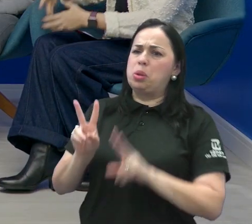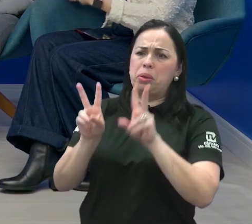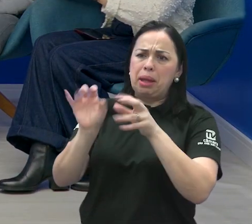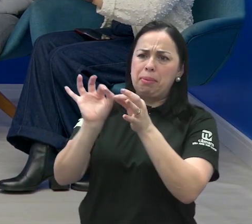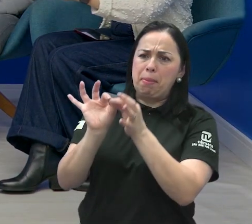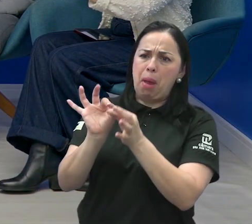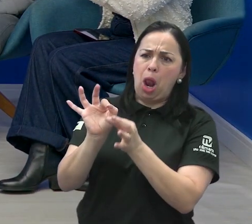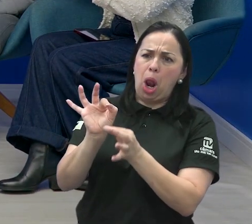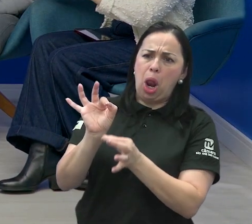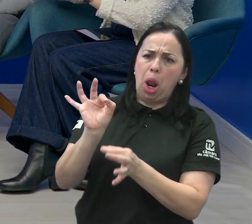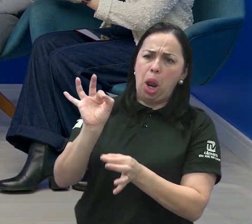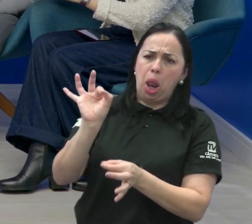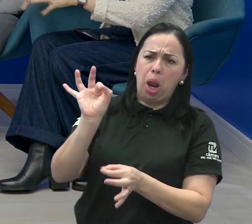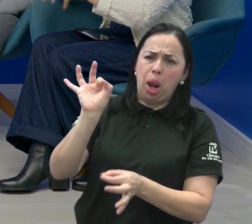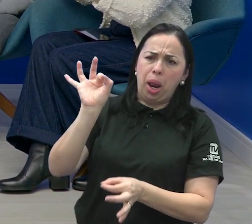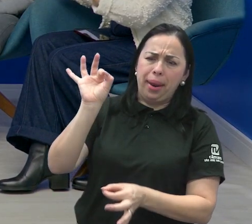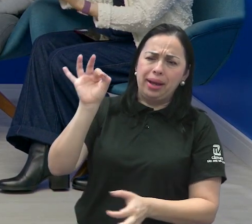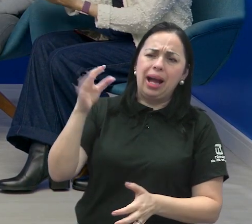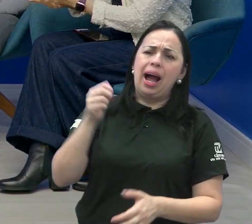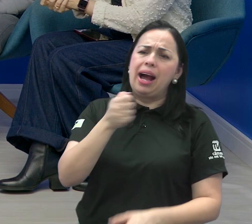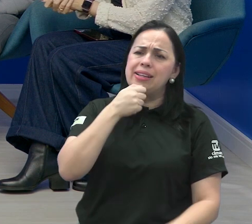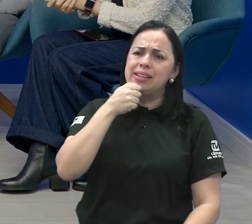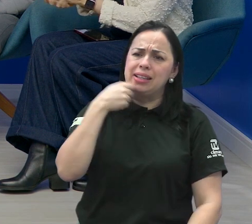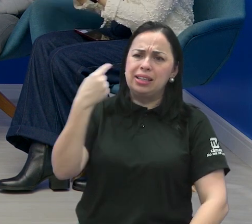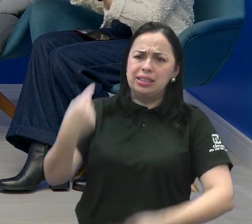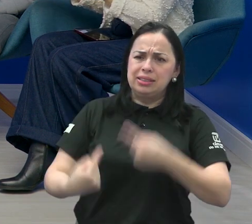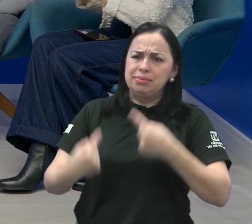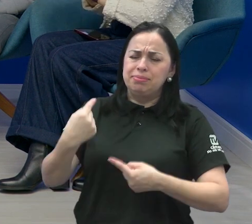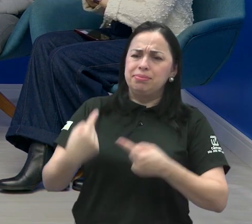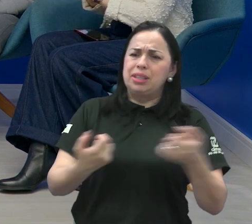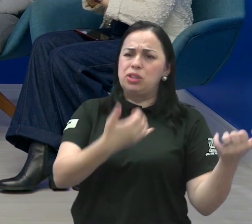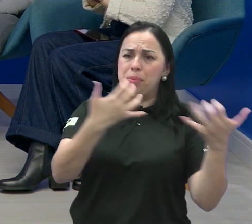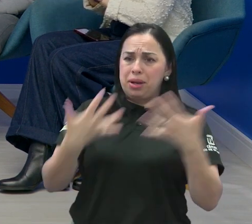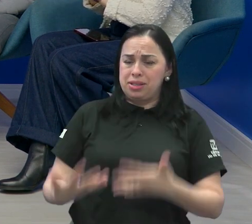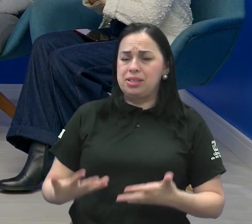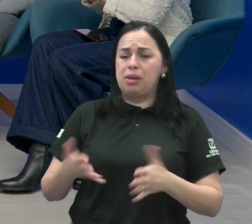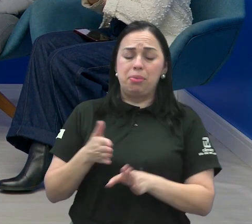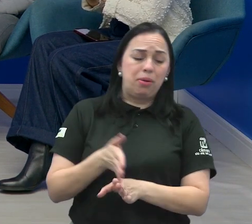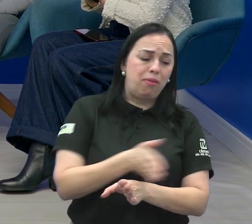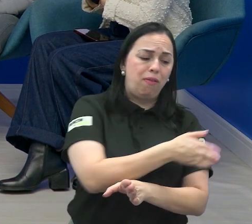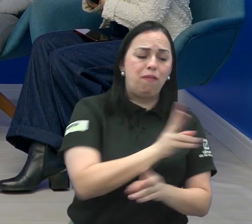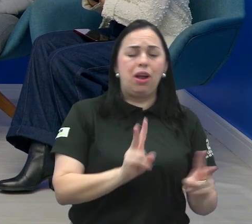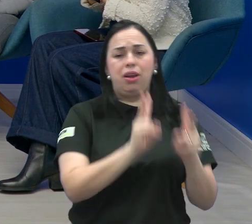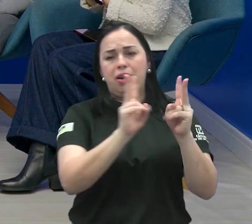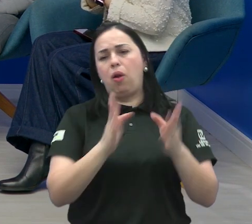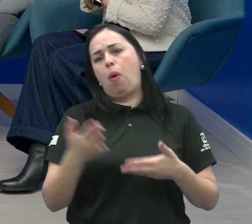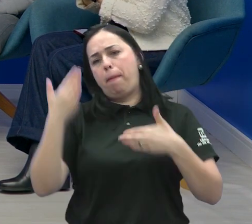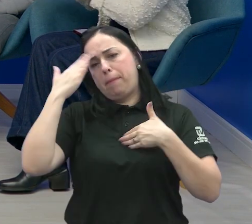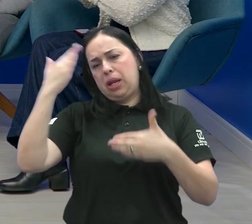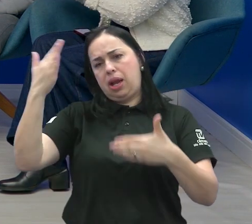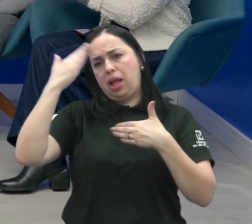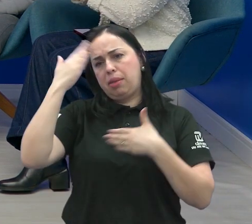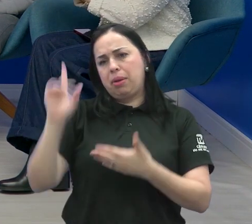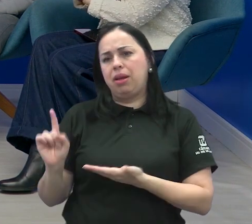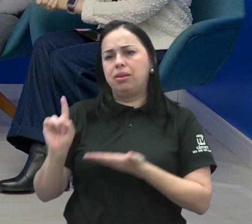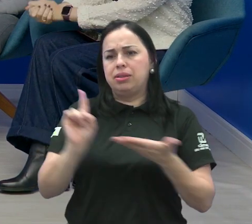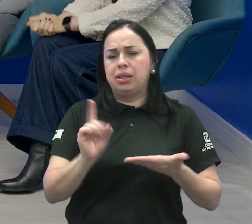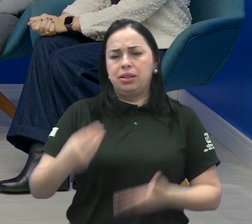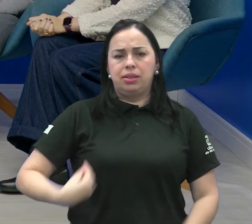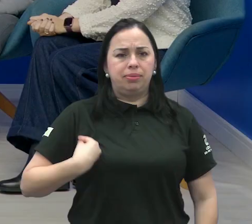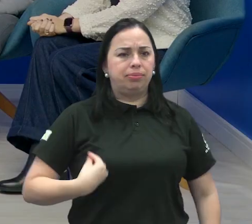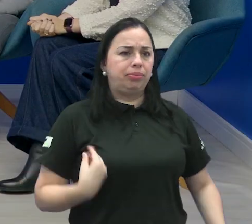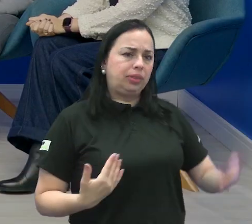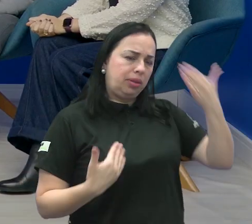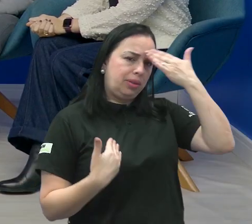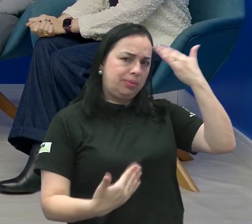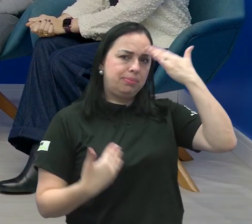Daria para a gente conversar muito mais tempo aqui, tem muita coisa para se discutir em relação às perspectivas decoloniais. Professora Lidiane, muito obrigada pela sua presença aqui no